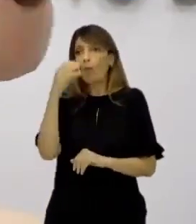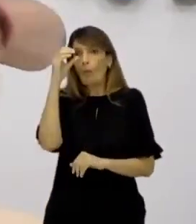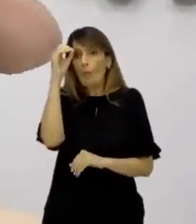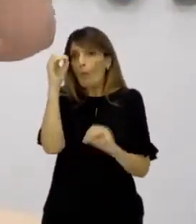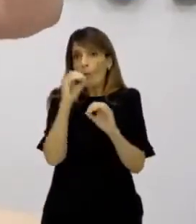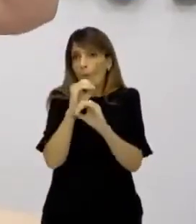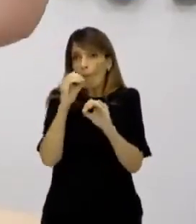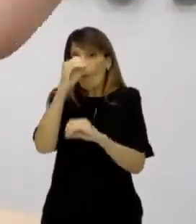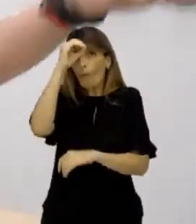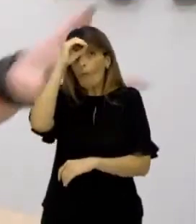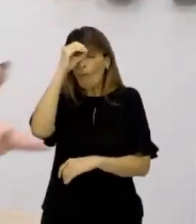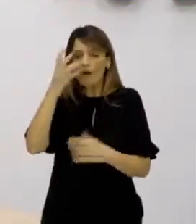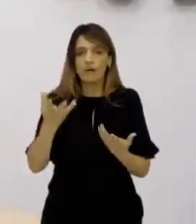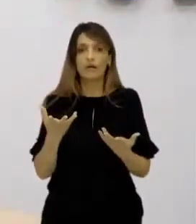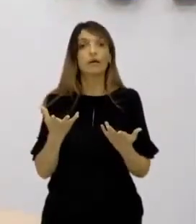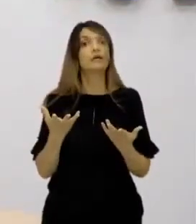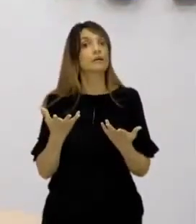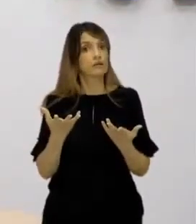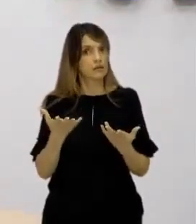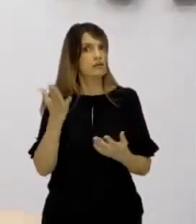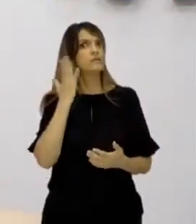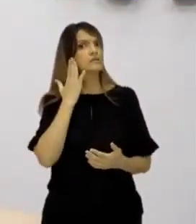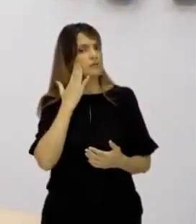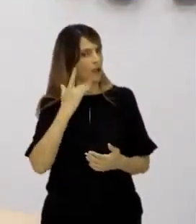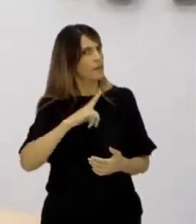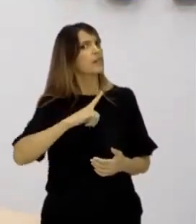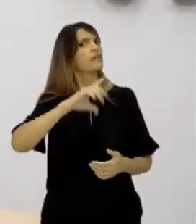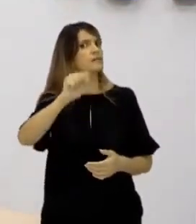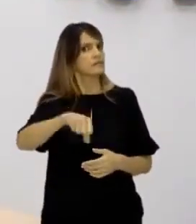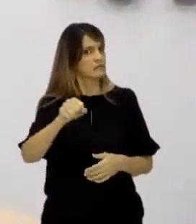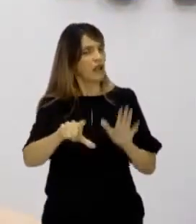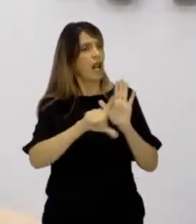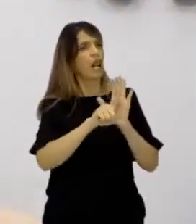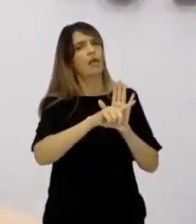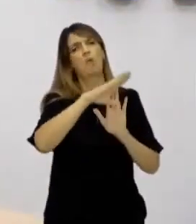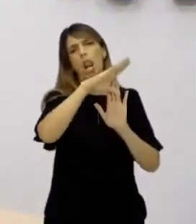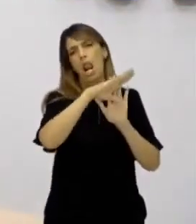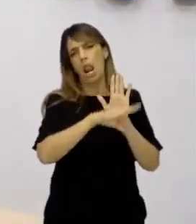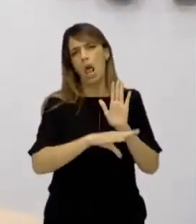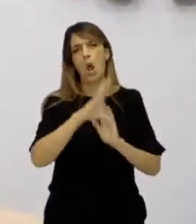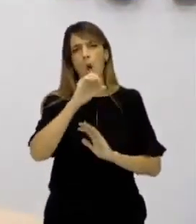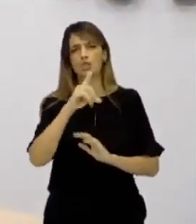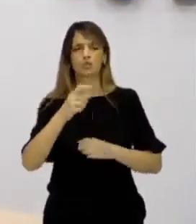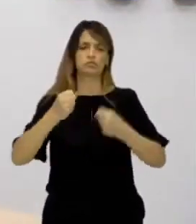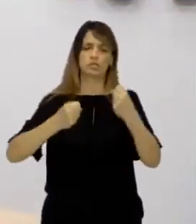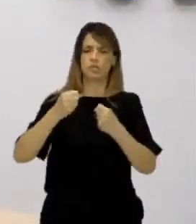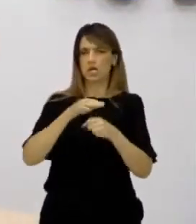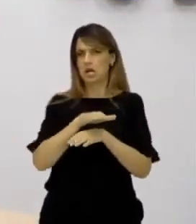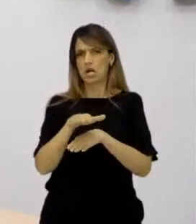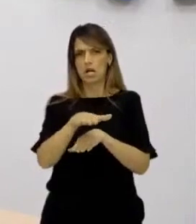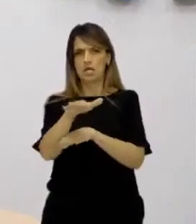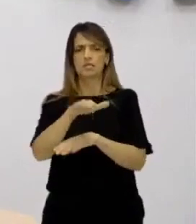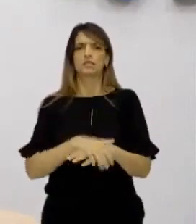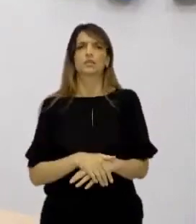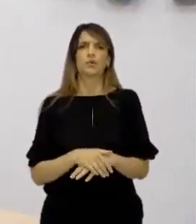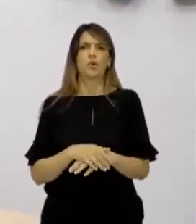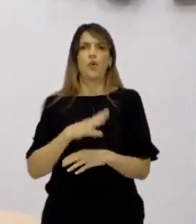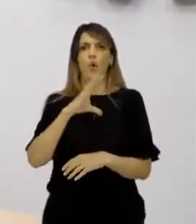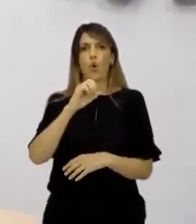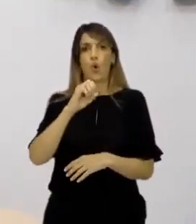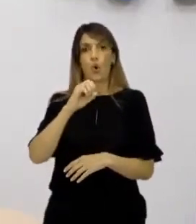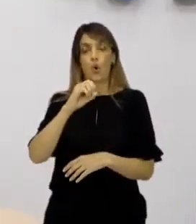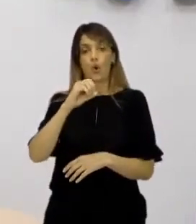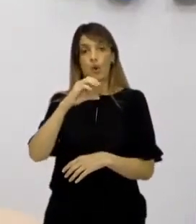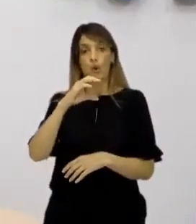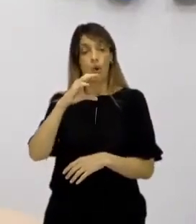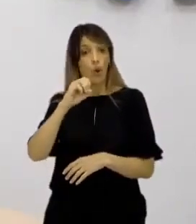todas as 320 milhões de legislações que existem, né? Então tem Código de Trânsito, Código do Consumidor, enfim, tem muitas